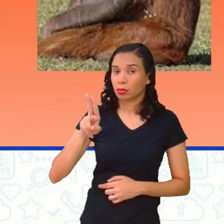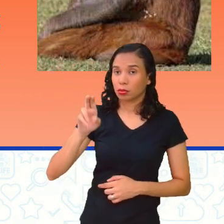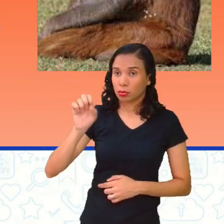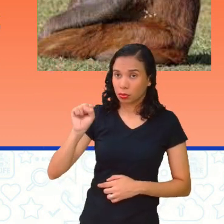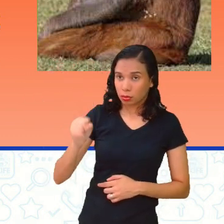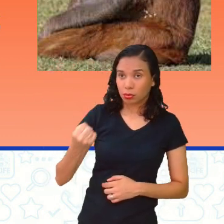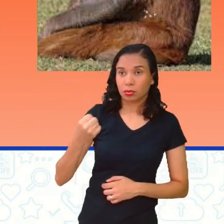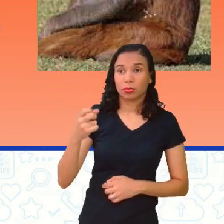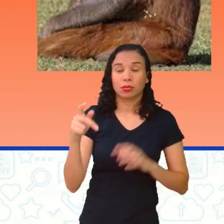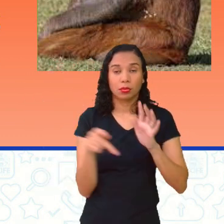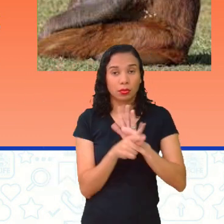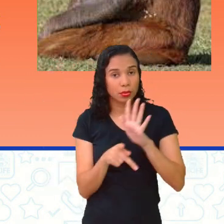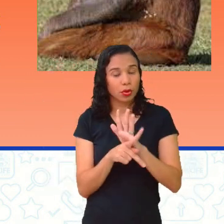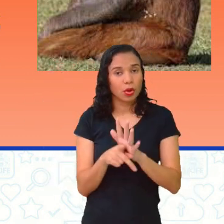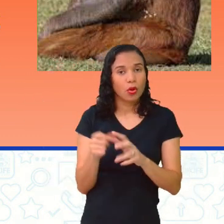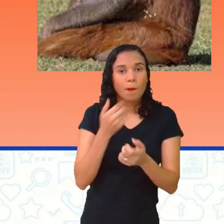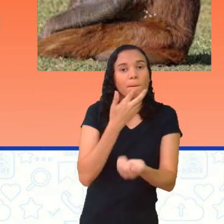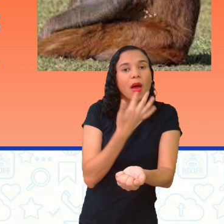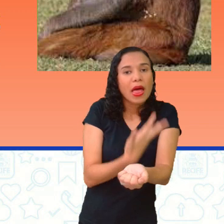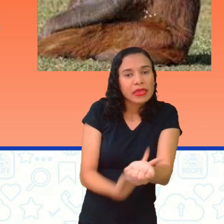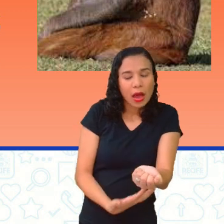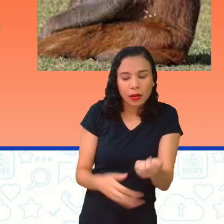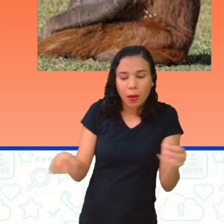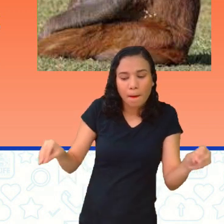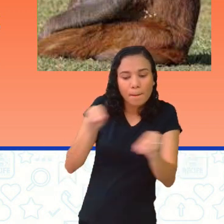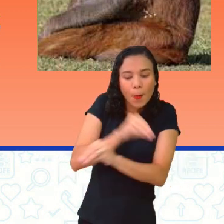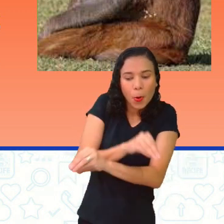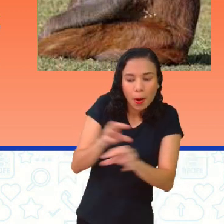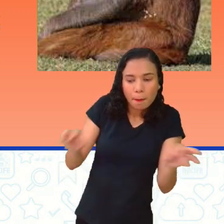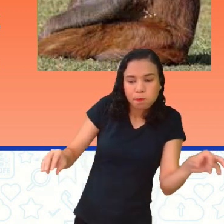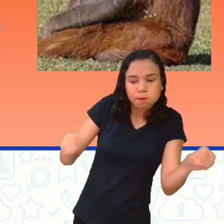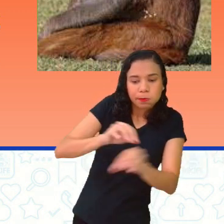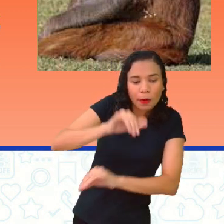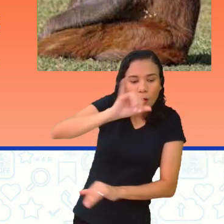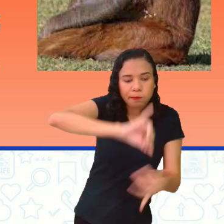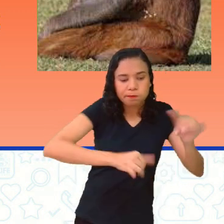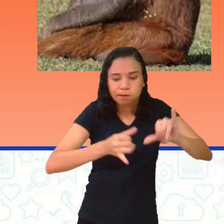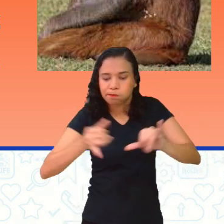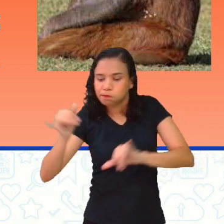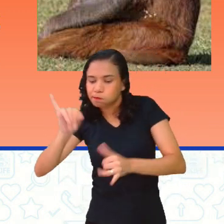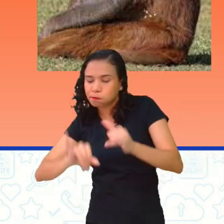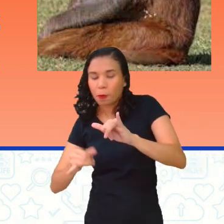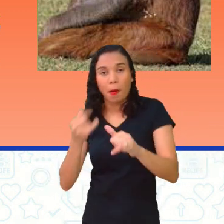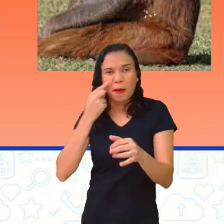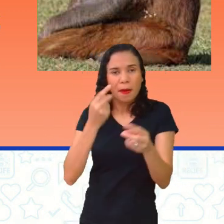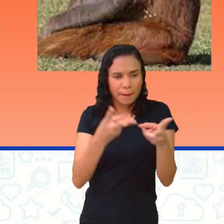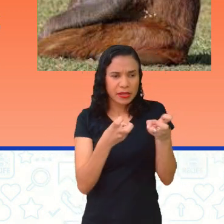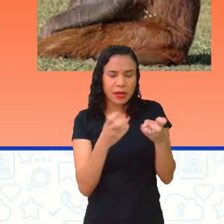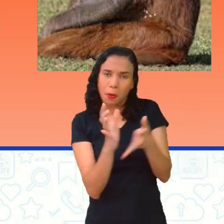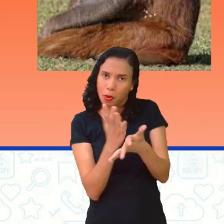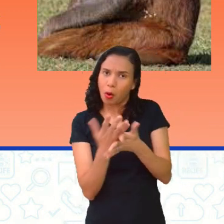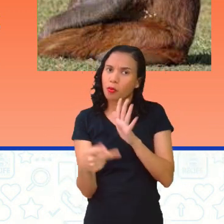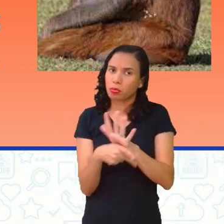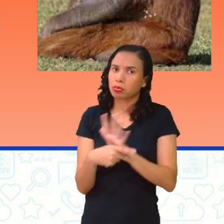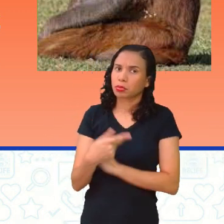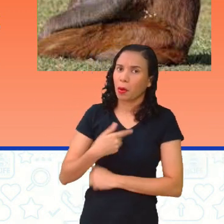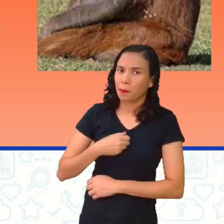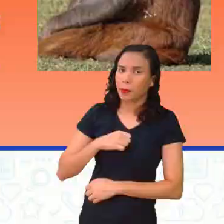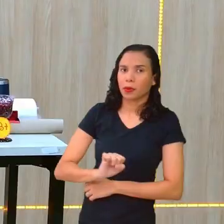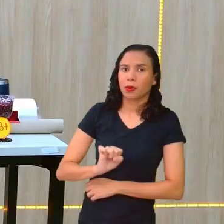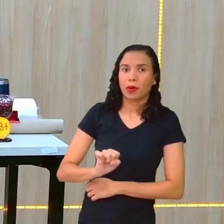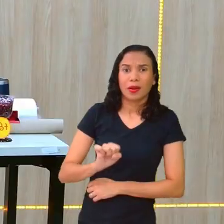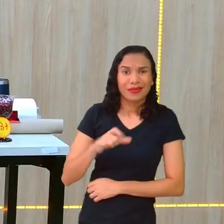e começaram a fazer transfusão entre eles. E aí foi quando descobriu que alguns estavam produzindo anticorpos. Muitos